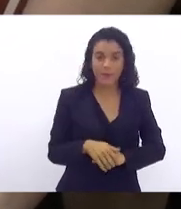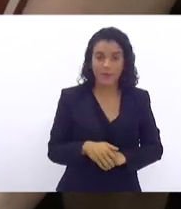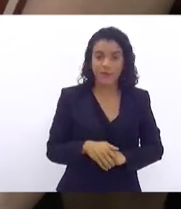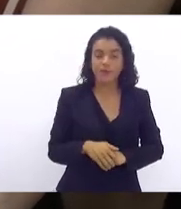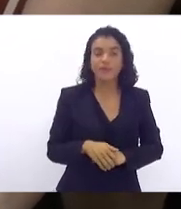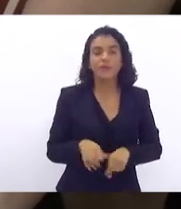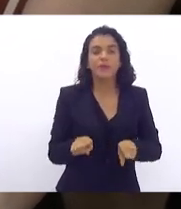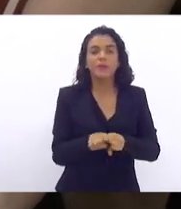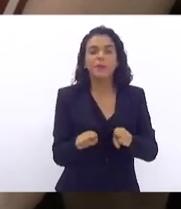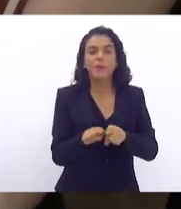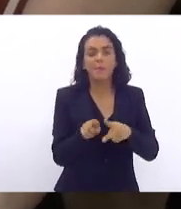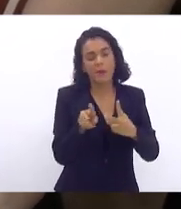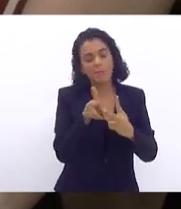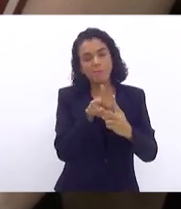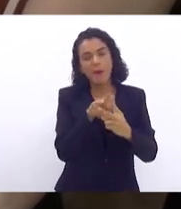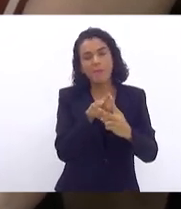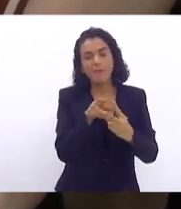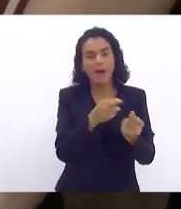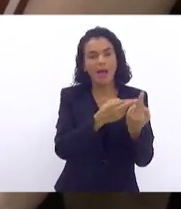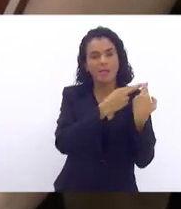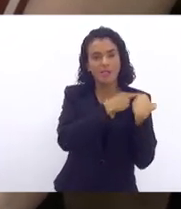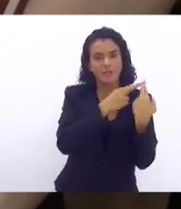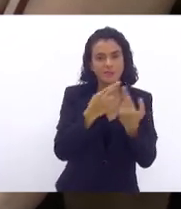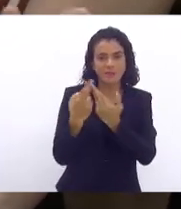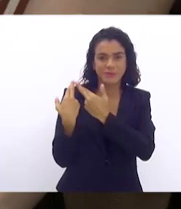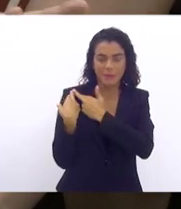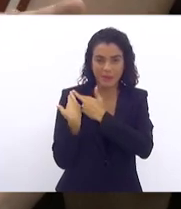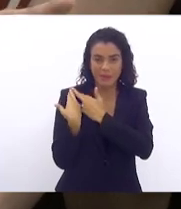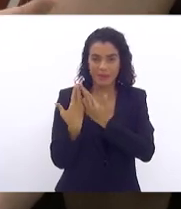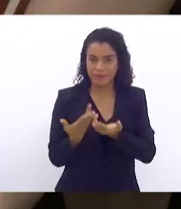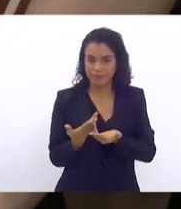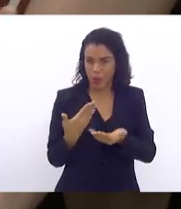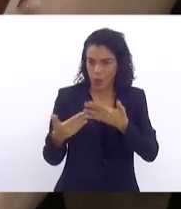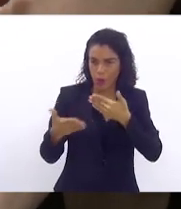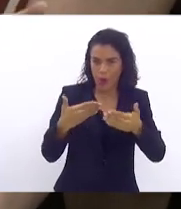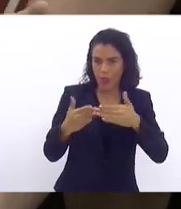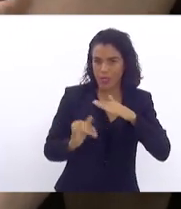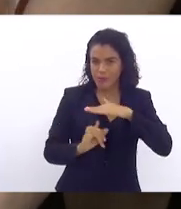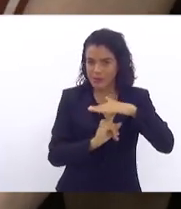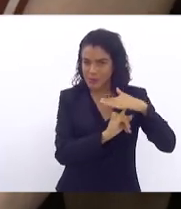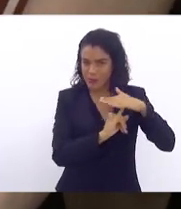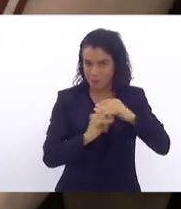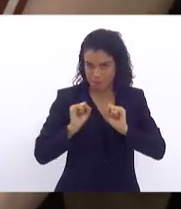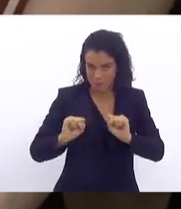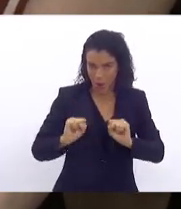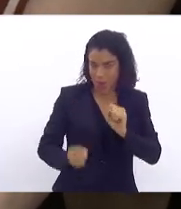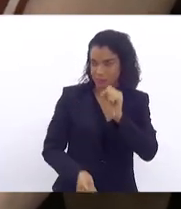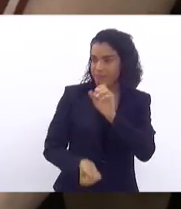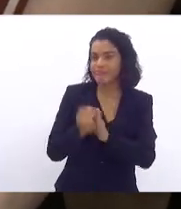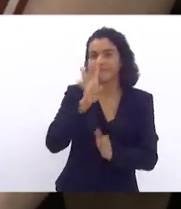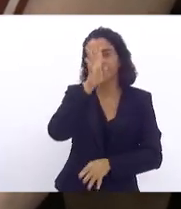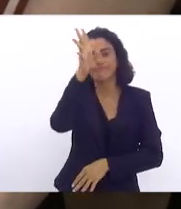essa duplicidade de competências. Não é qualquer órgão que pode fazer obra.